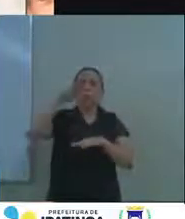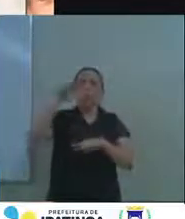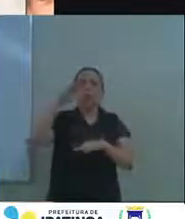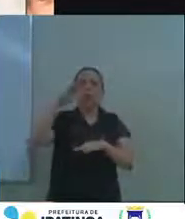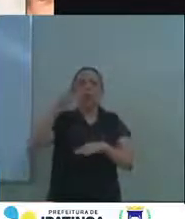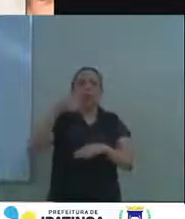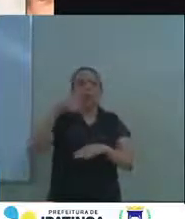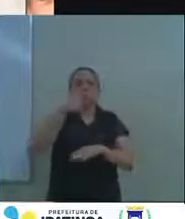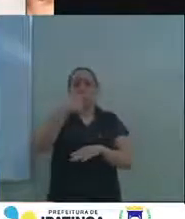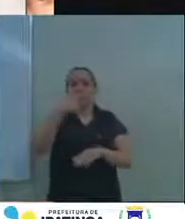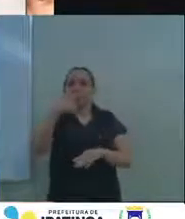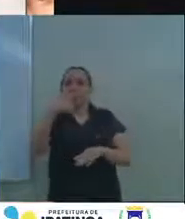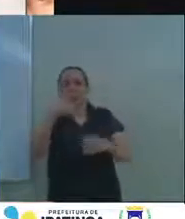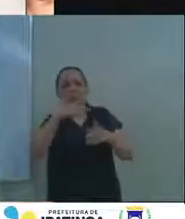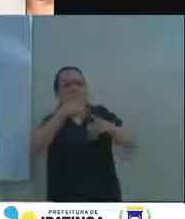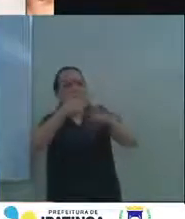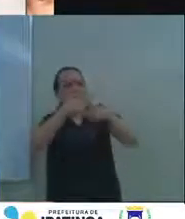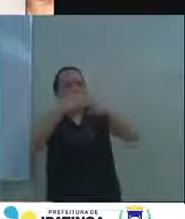200 técnicas